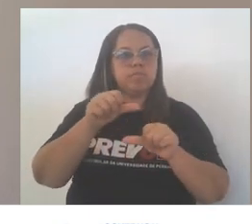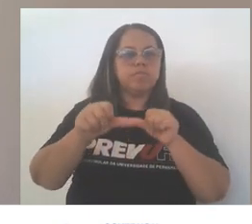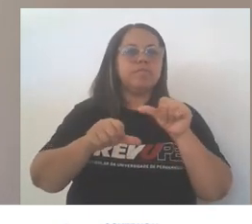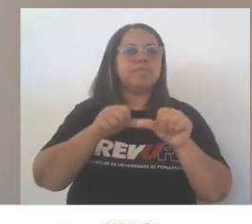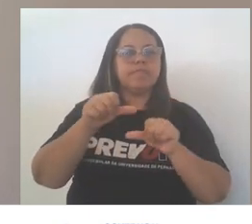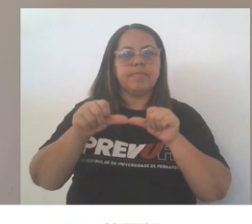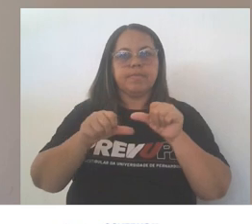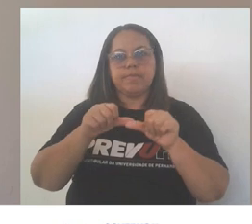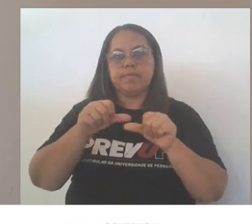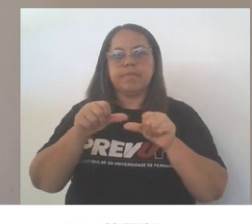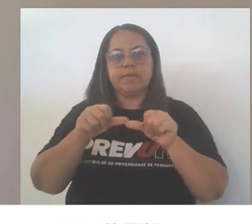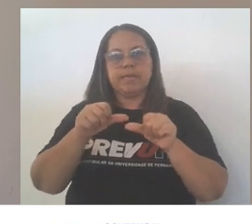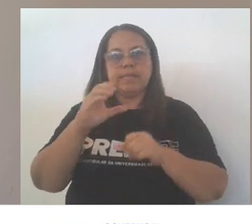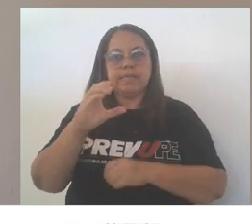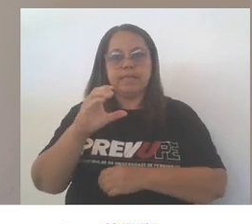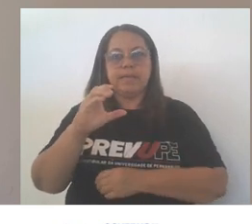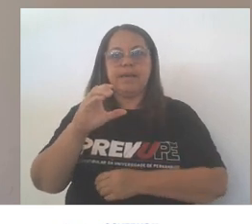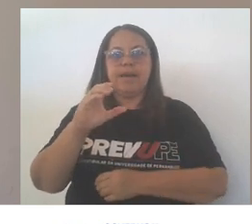metilmercúrio,